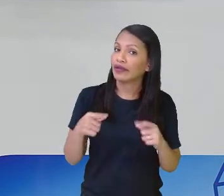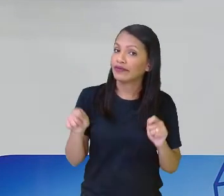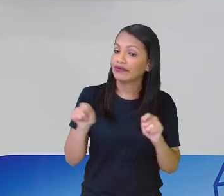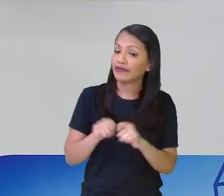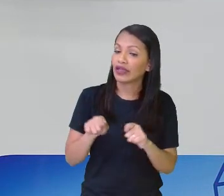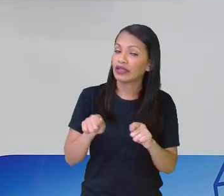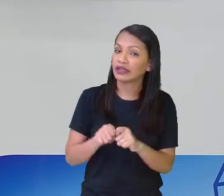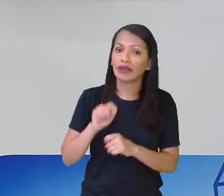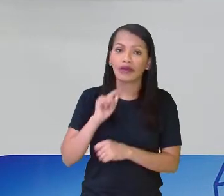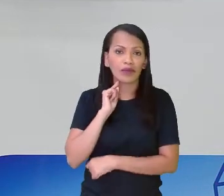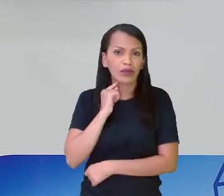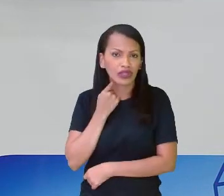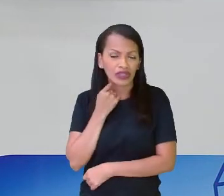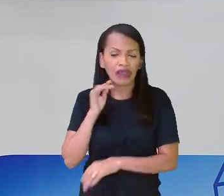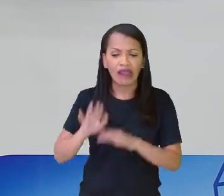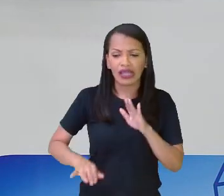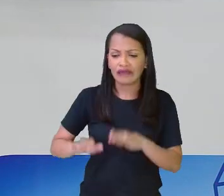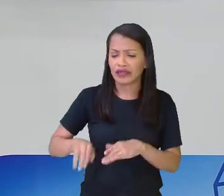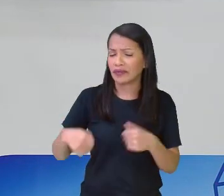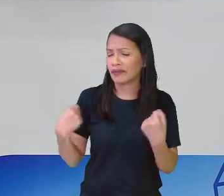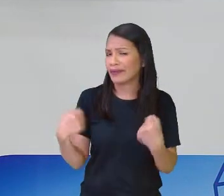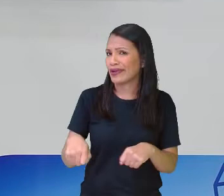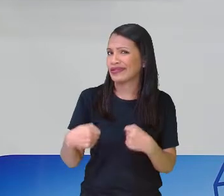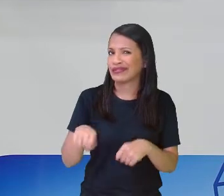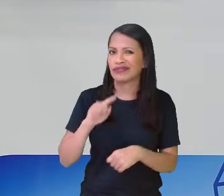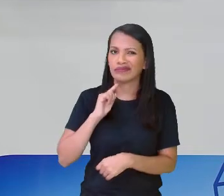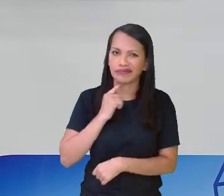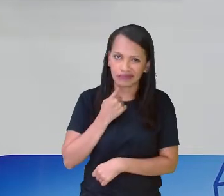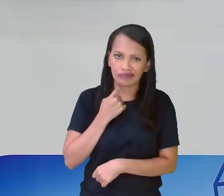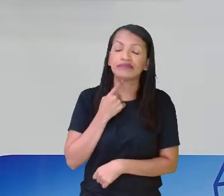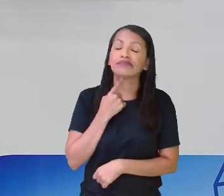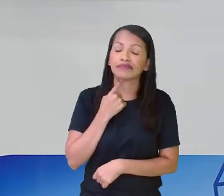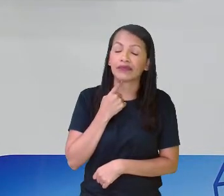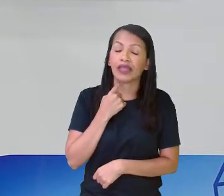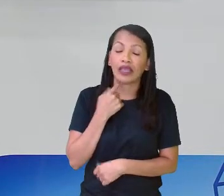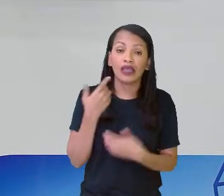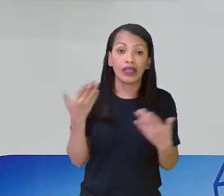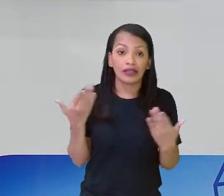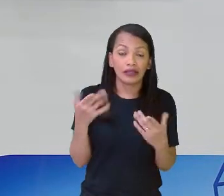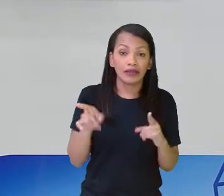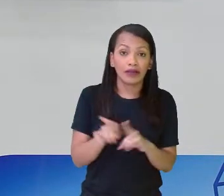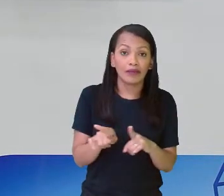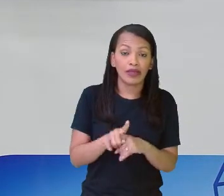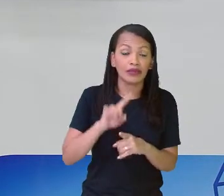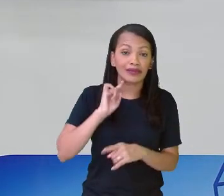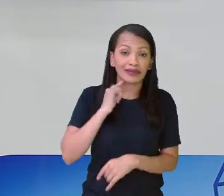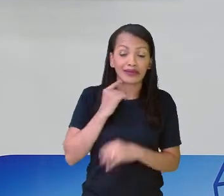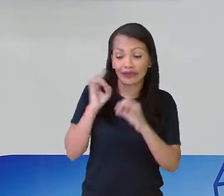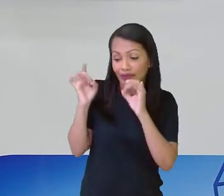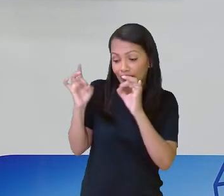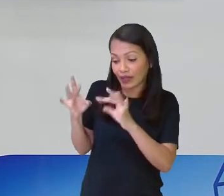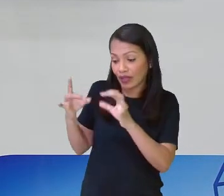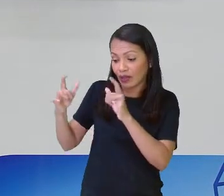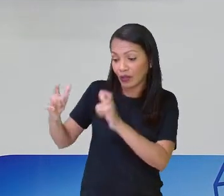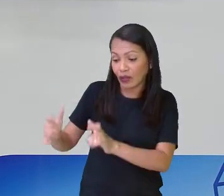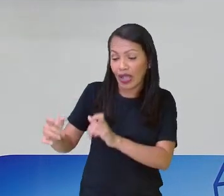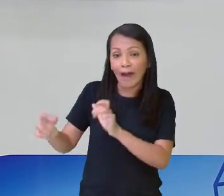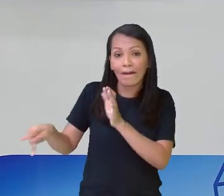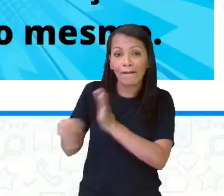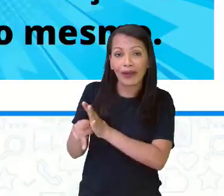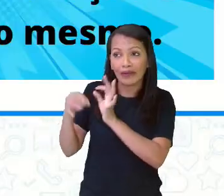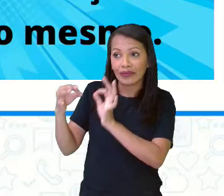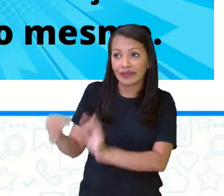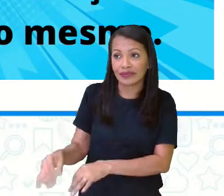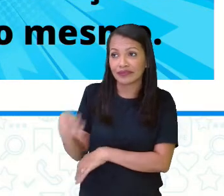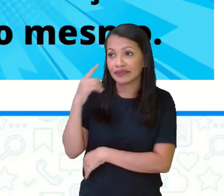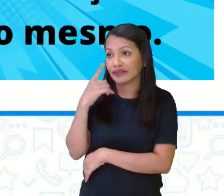vezes desnecessário, e ainda mais não temos, em alguns casos, descartado de forma correta. O lixo, olha aqui, ó, é